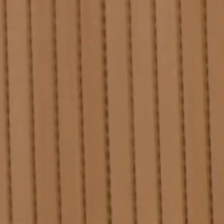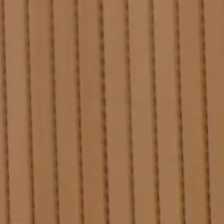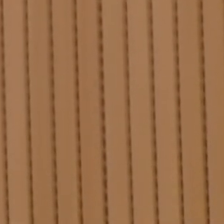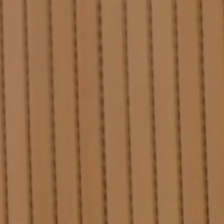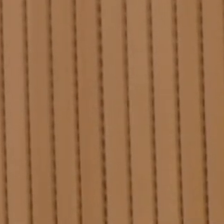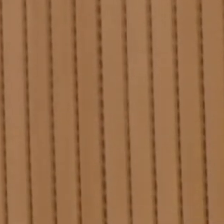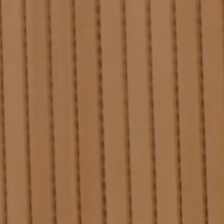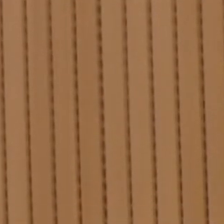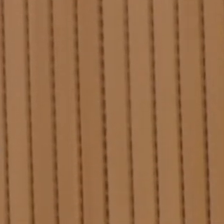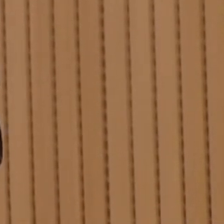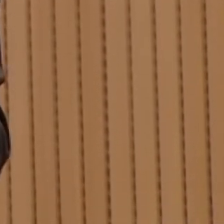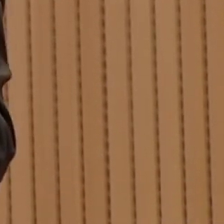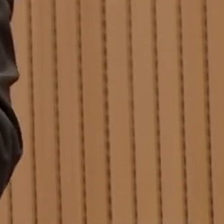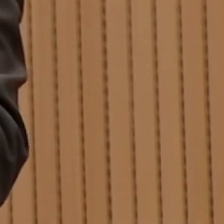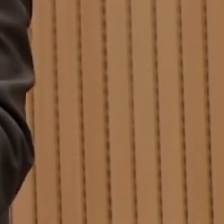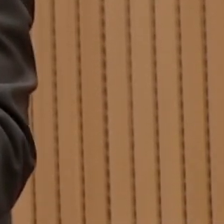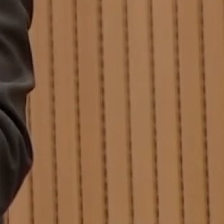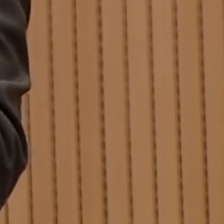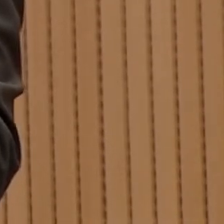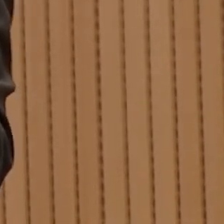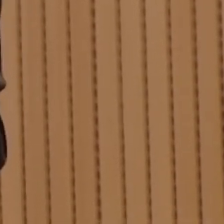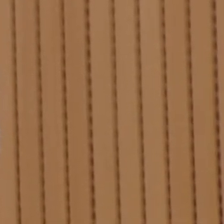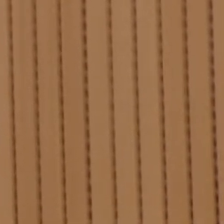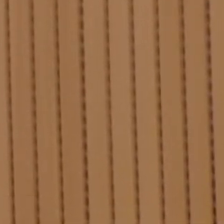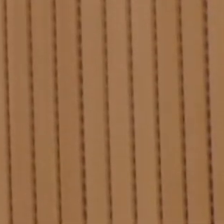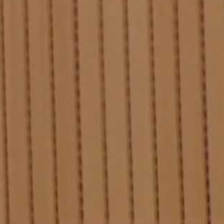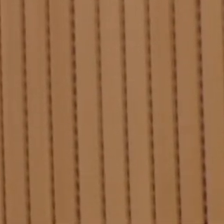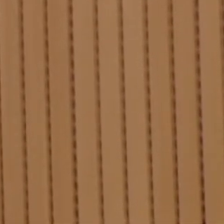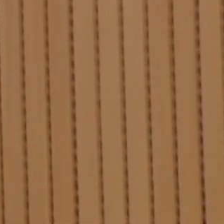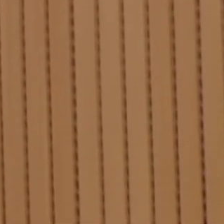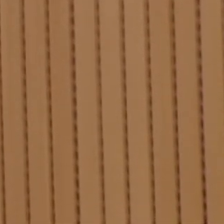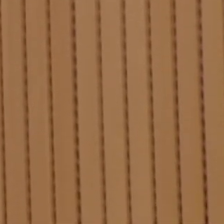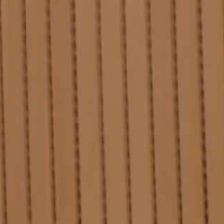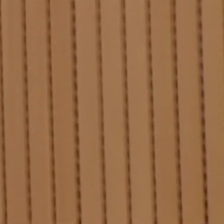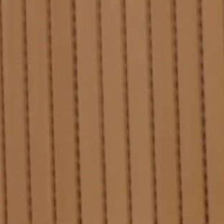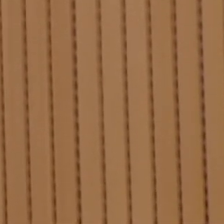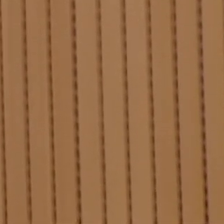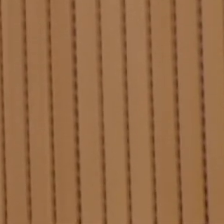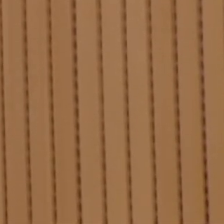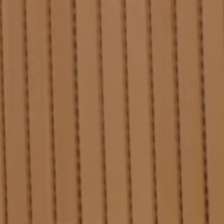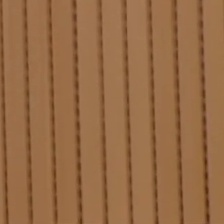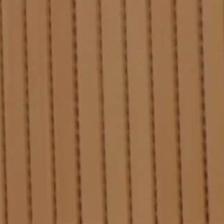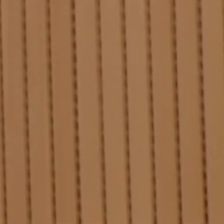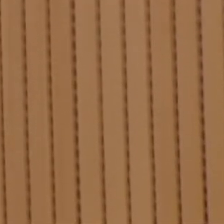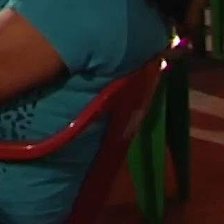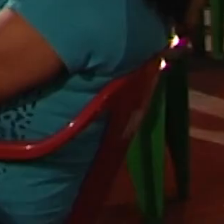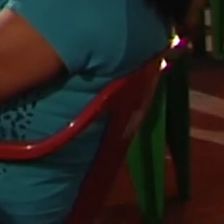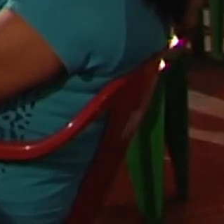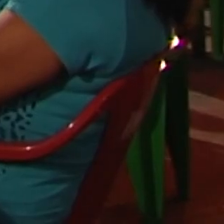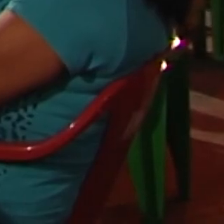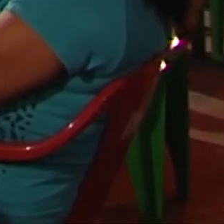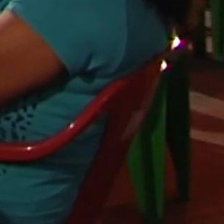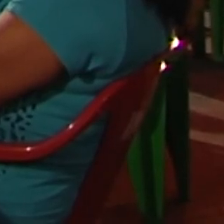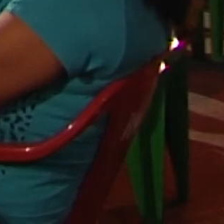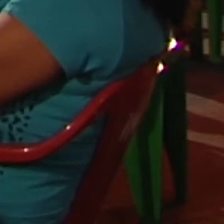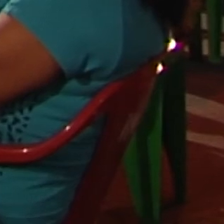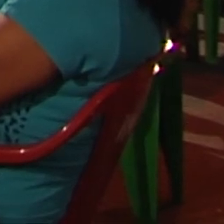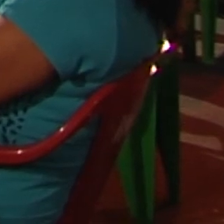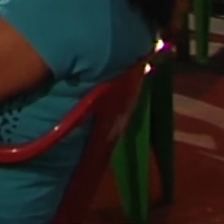de lei do vereador Carmo Luiz quer obrigar bares, cafés, restaurantes e espaços de eventos de shows a adotar medidas